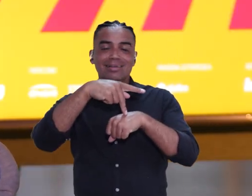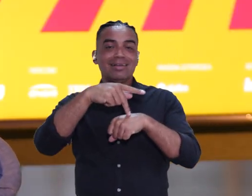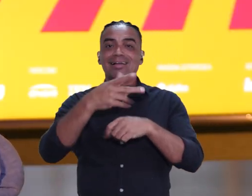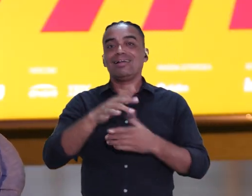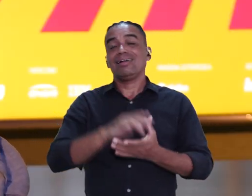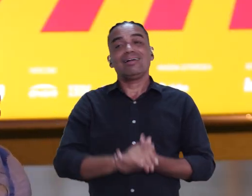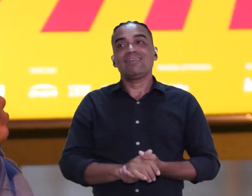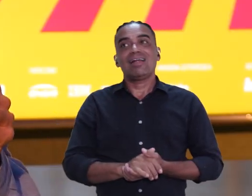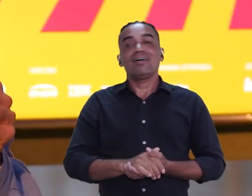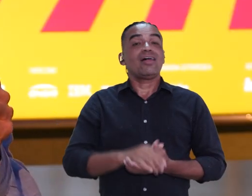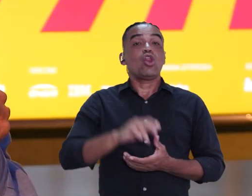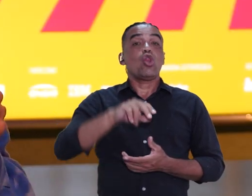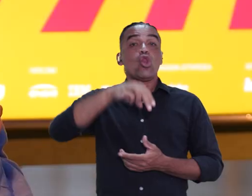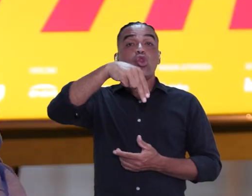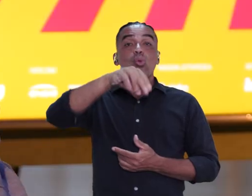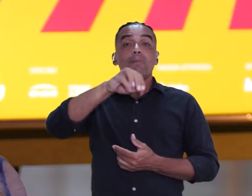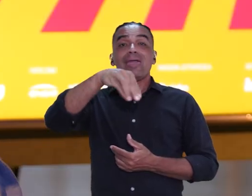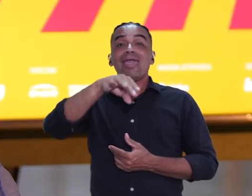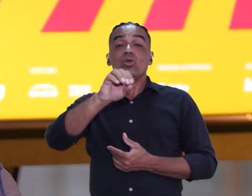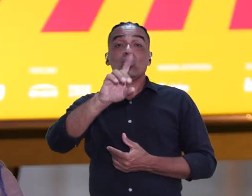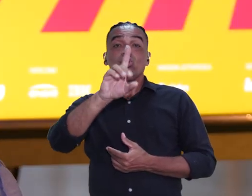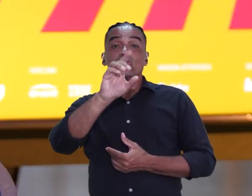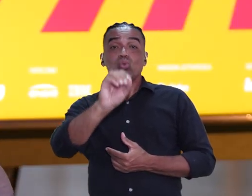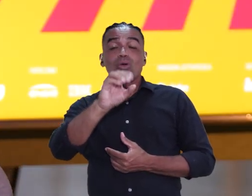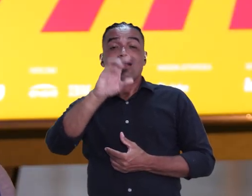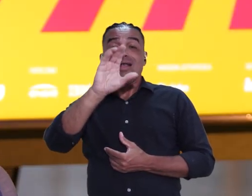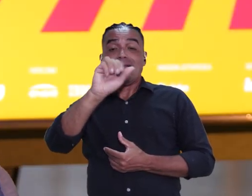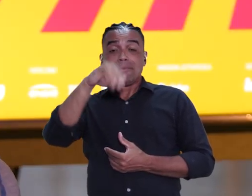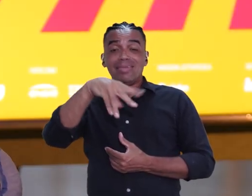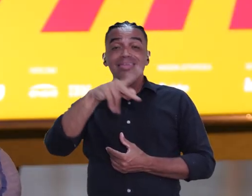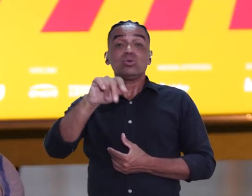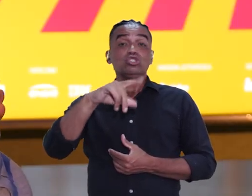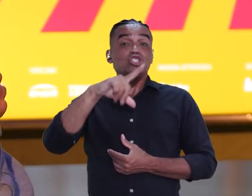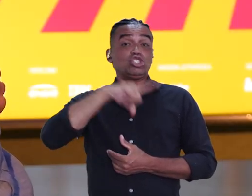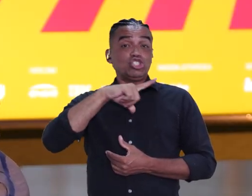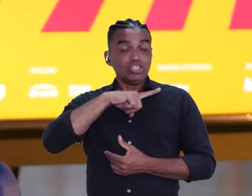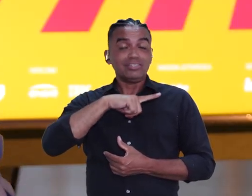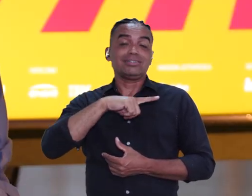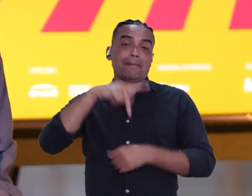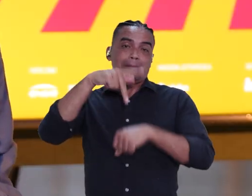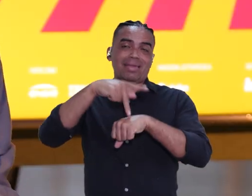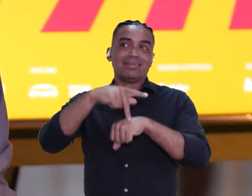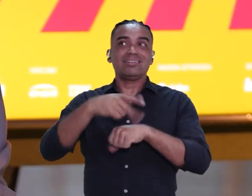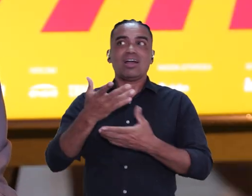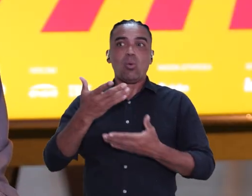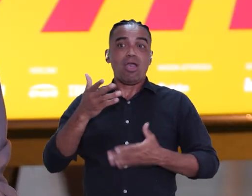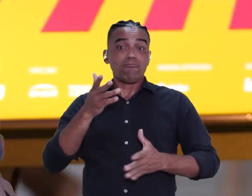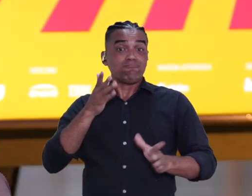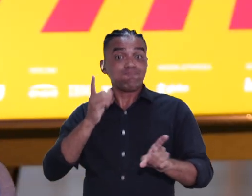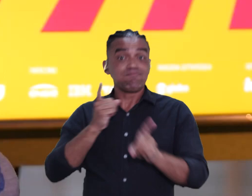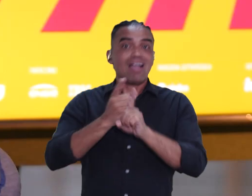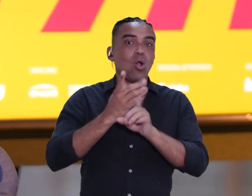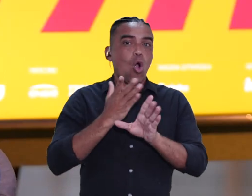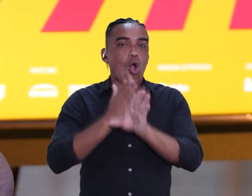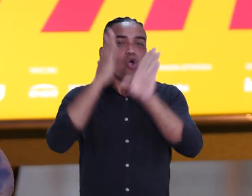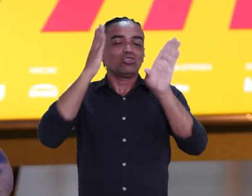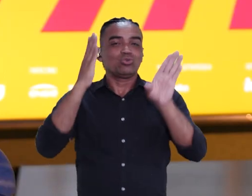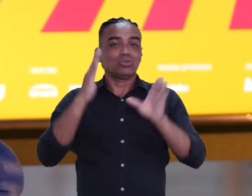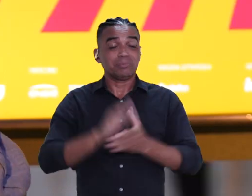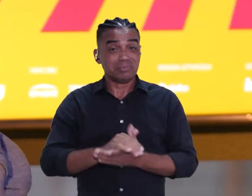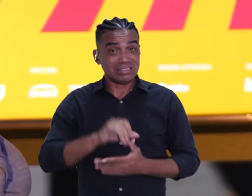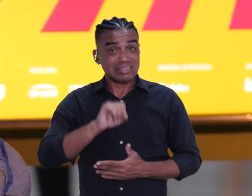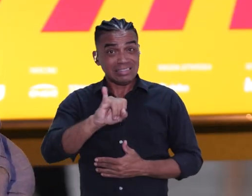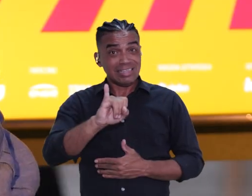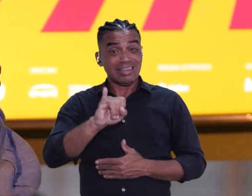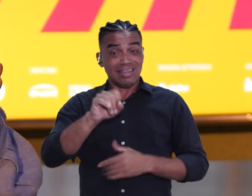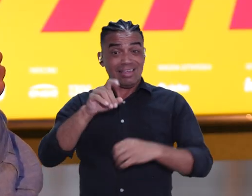vamos dizer, dessas normas. Ela é a força da linguagem, o nosso corpo a corpo com a linguagem, né? E, de fato, se a gente fala no meio